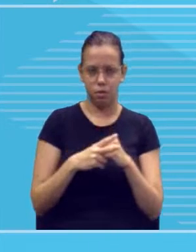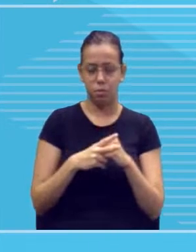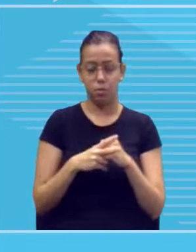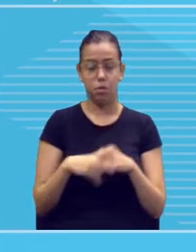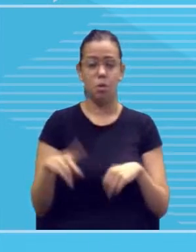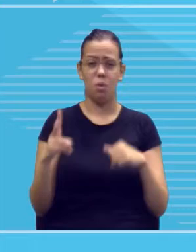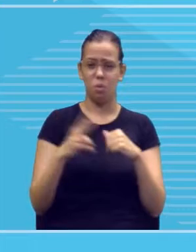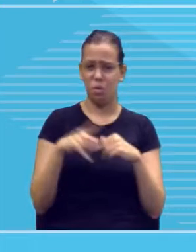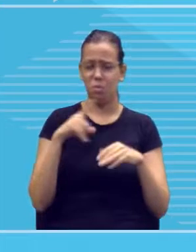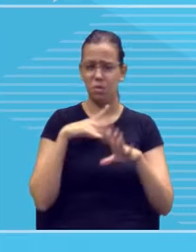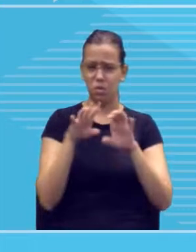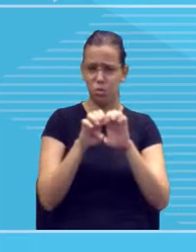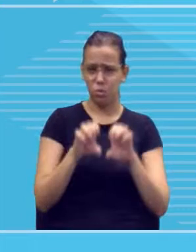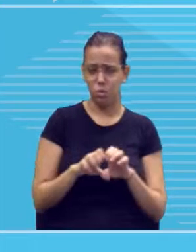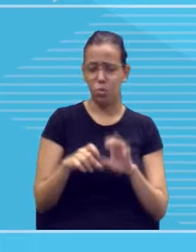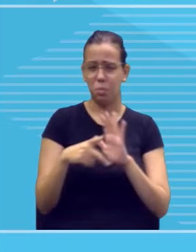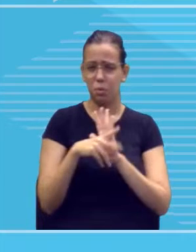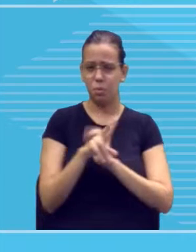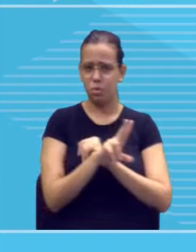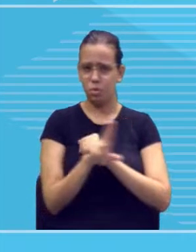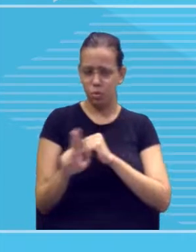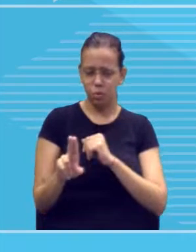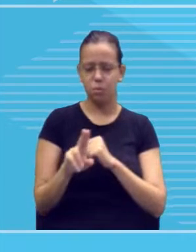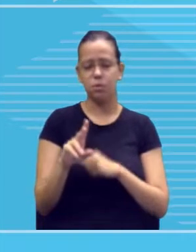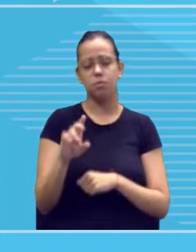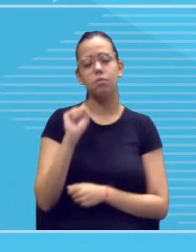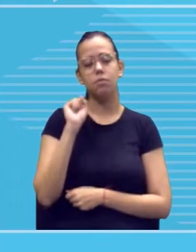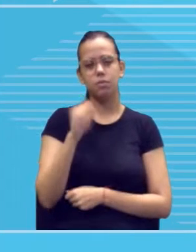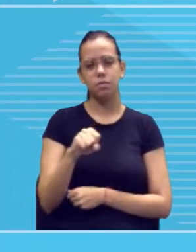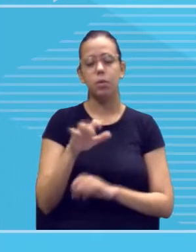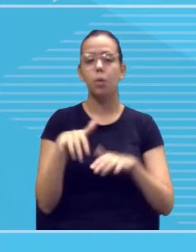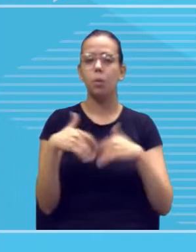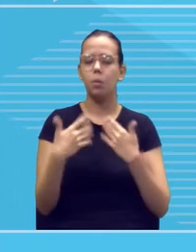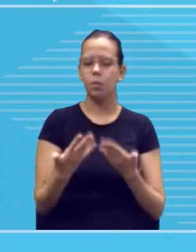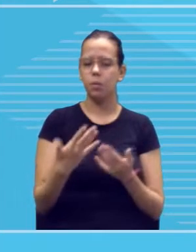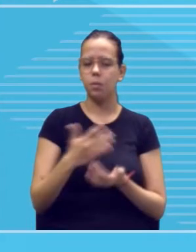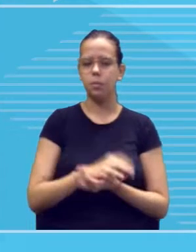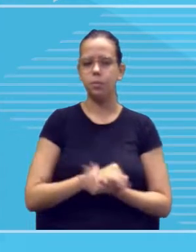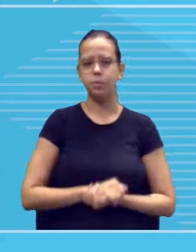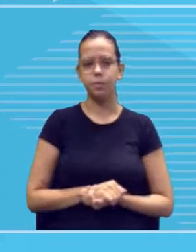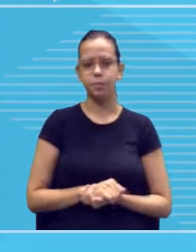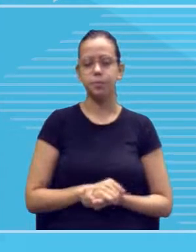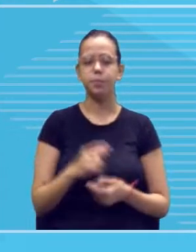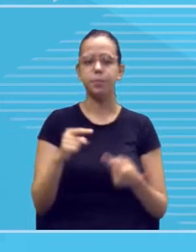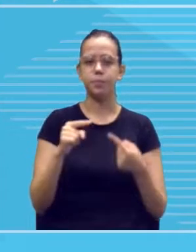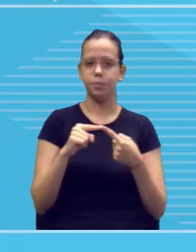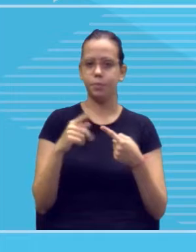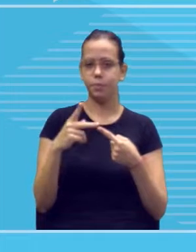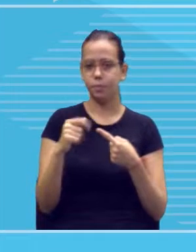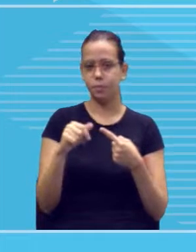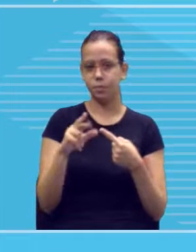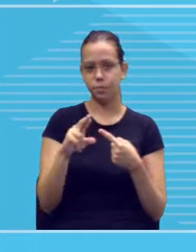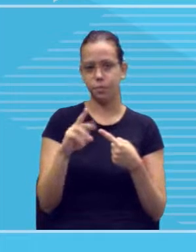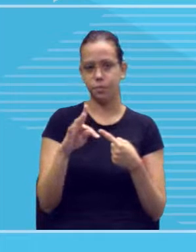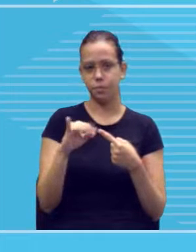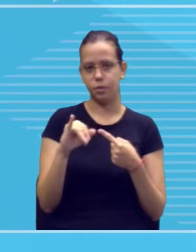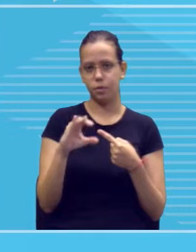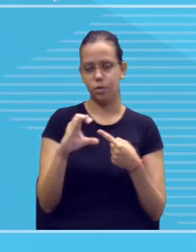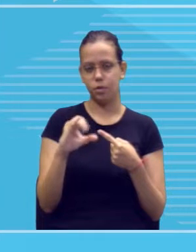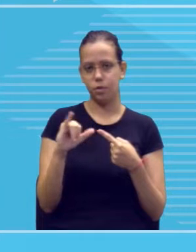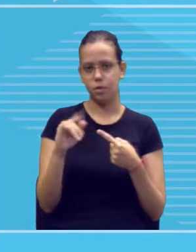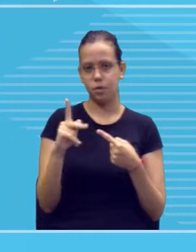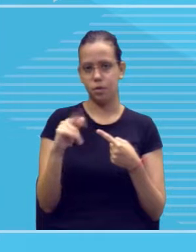nominais correto Quais são as formas nominais de um verbo participe infinitivo e